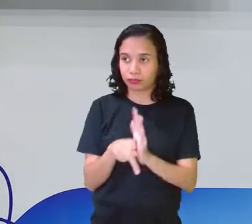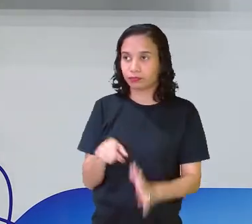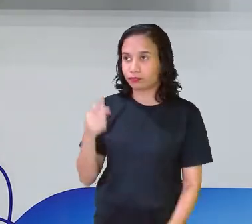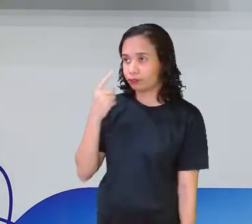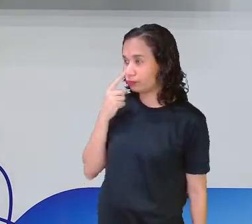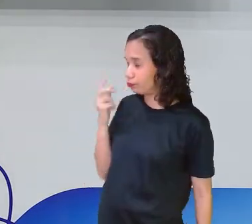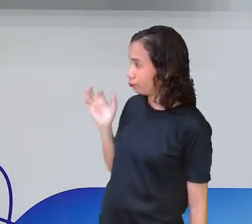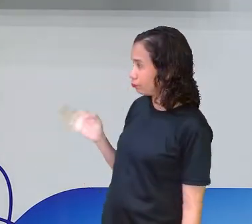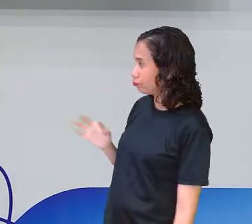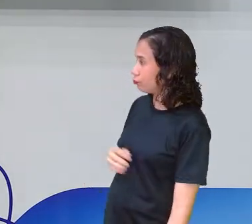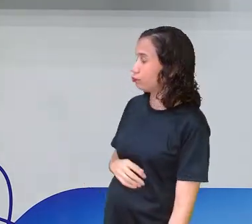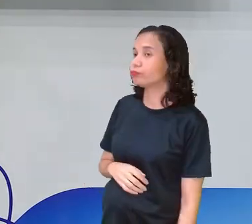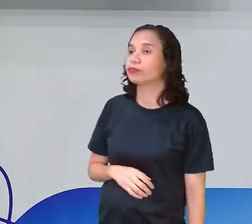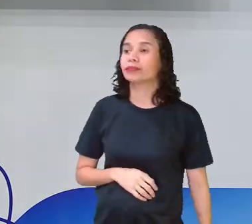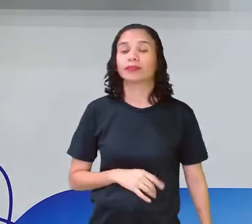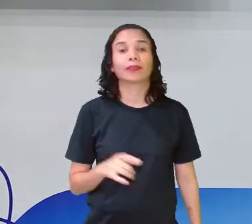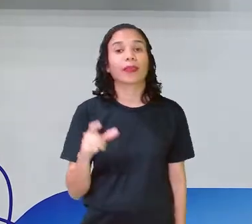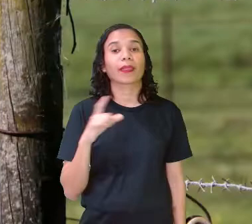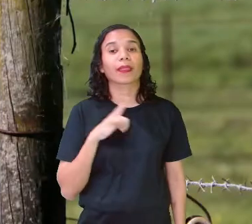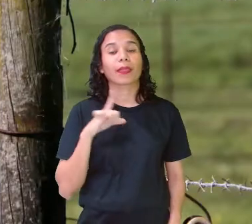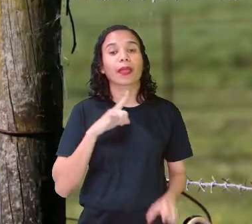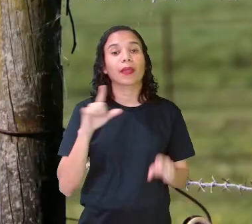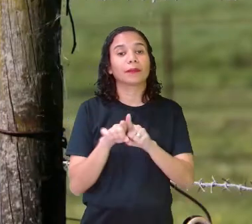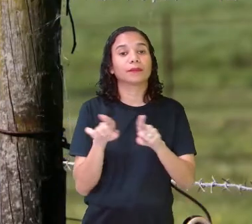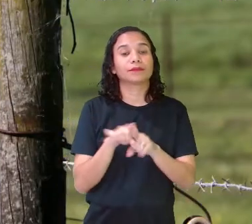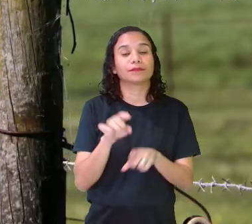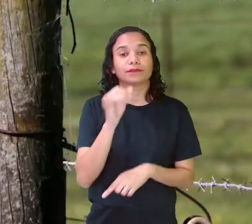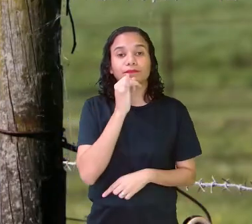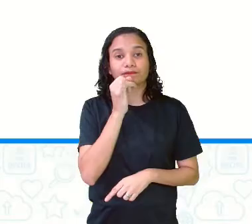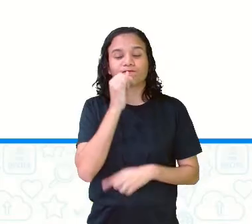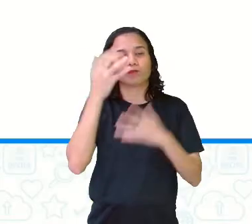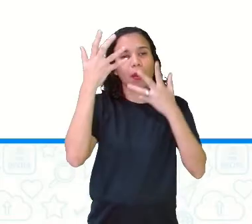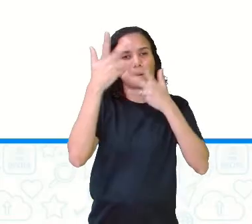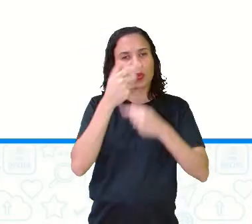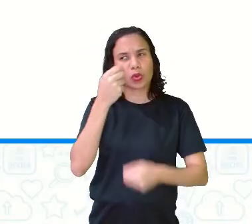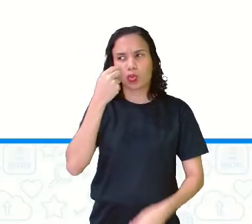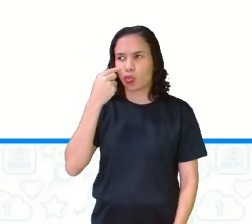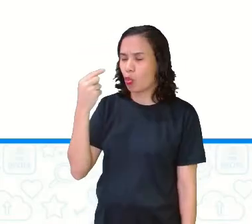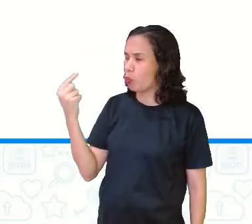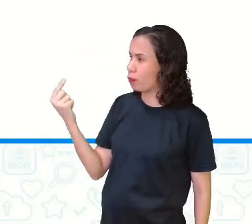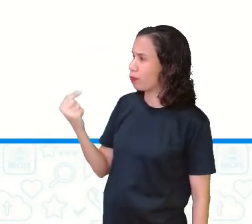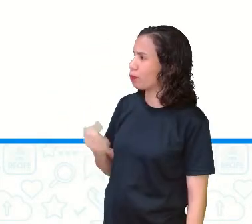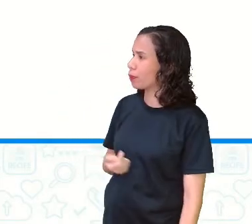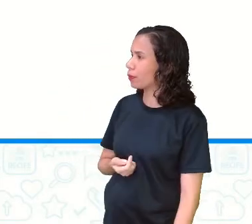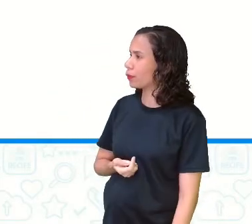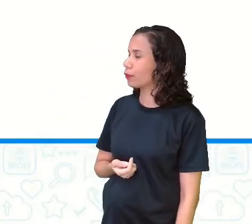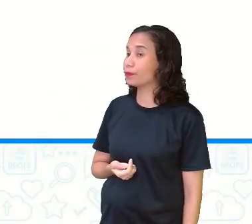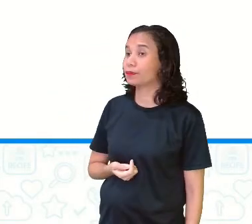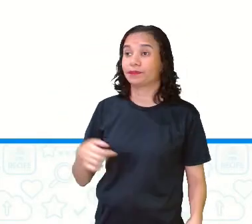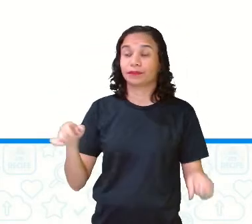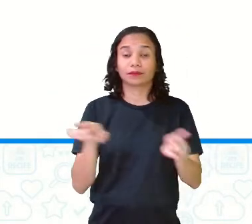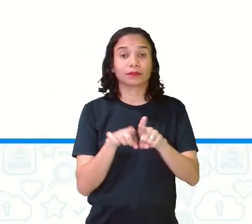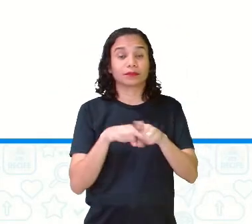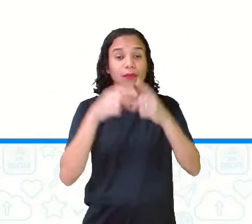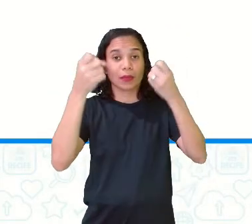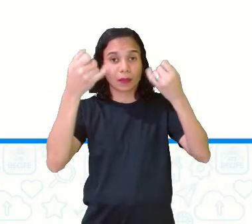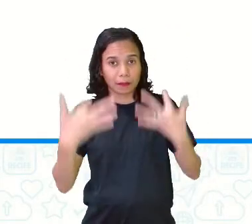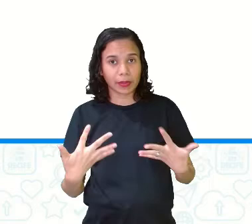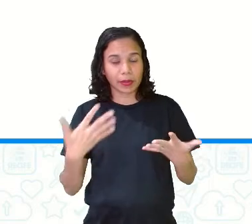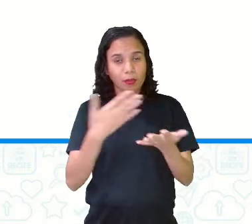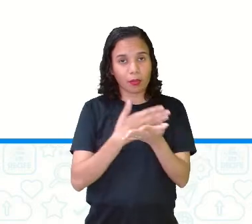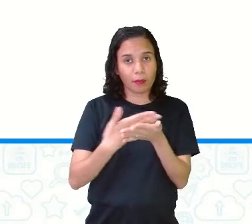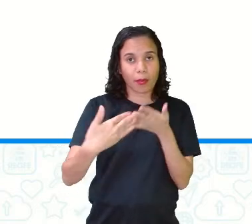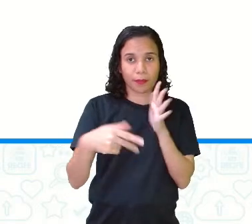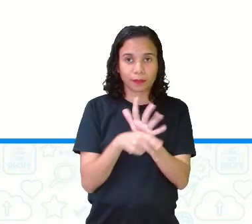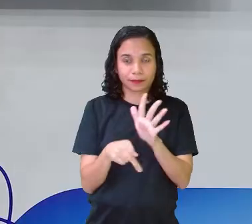área. Aqui eu tenho mais um exemplo, aqui bem bonito, né, inclusive. Eu explicando a partir